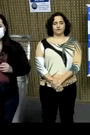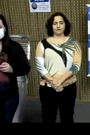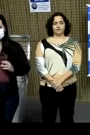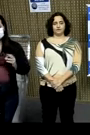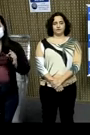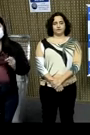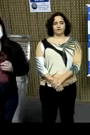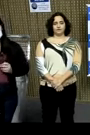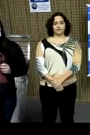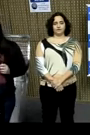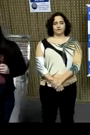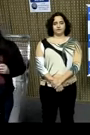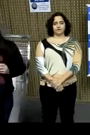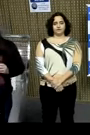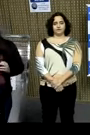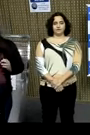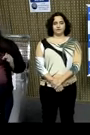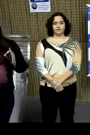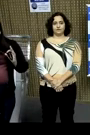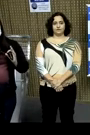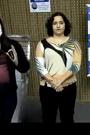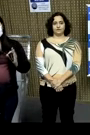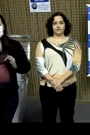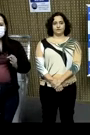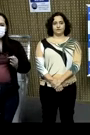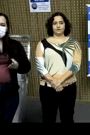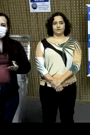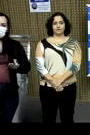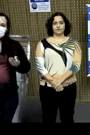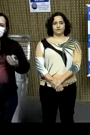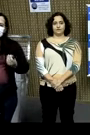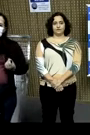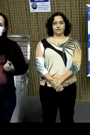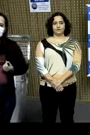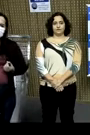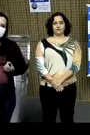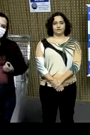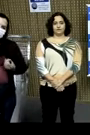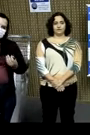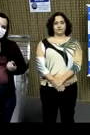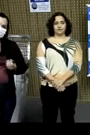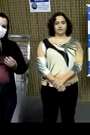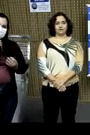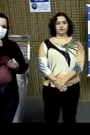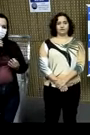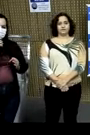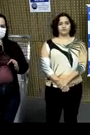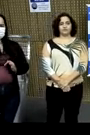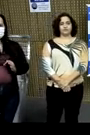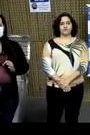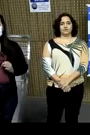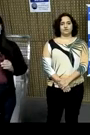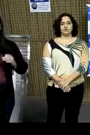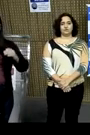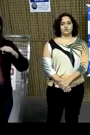estamos com 2, tivemos 2 gestantes. E 100% delas são contrarreferenciadas para a gente do pré-natal